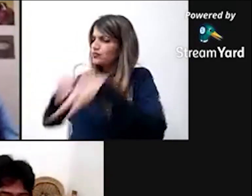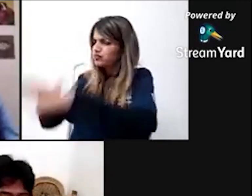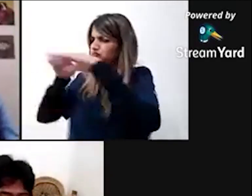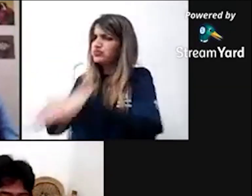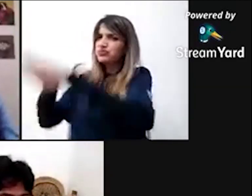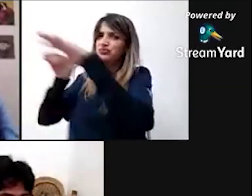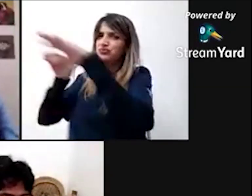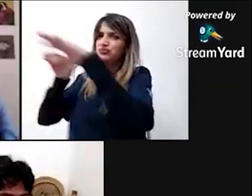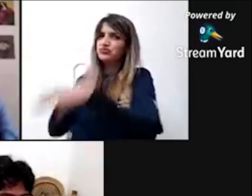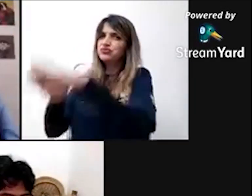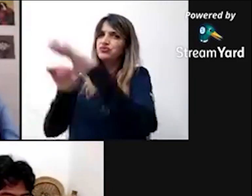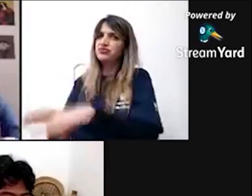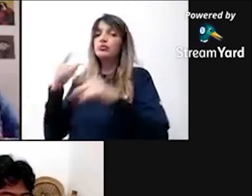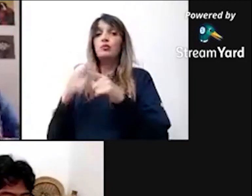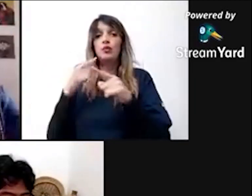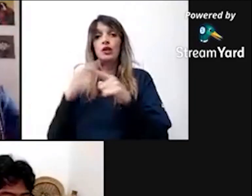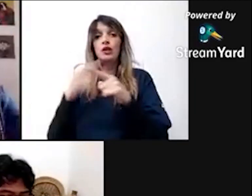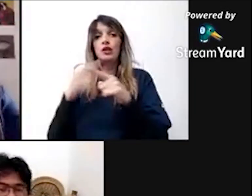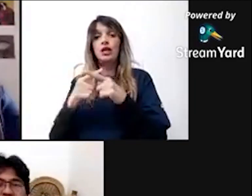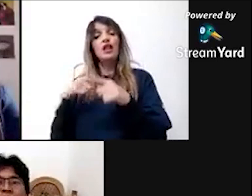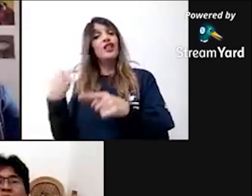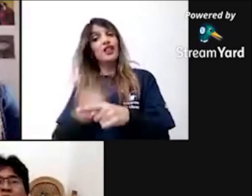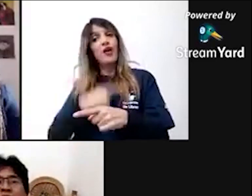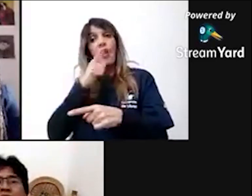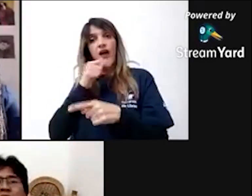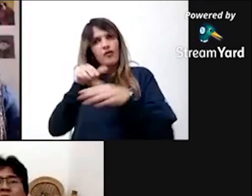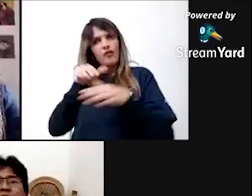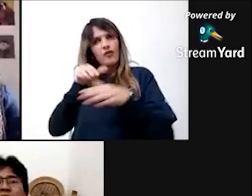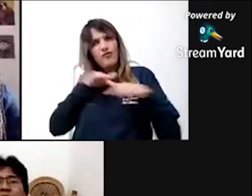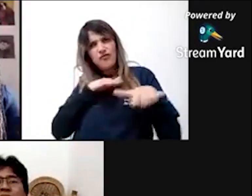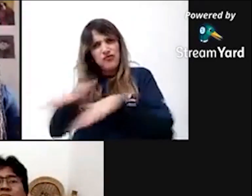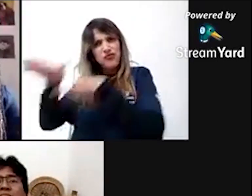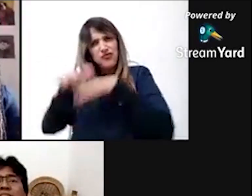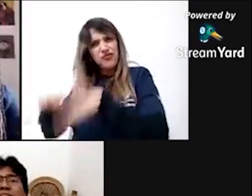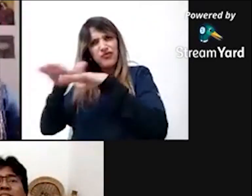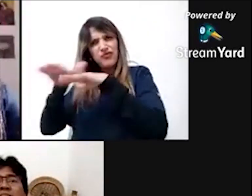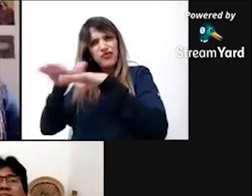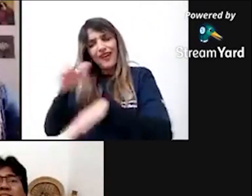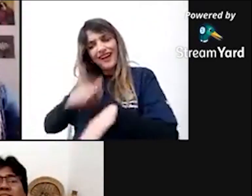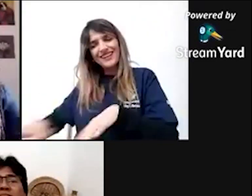a gente é água corrente, as crianças vêm mergulhar